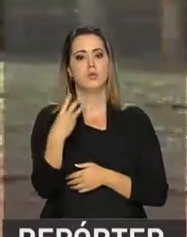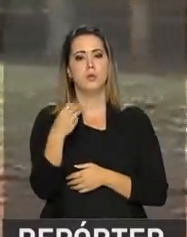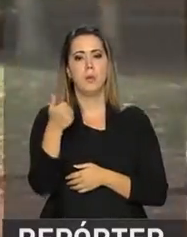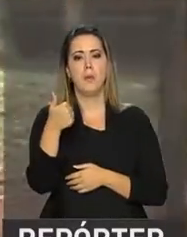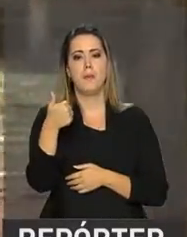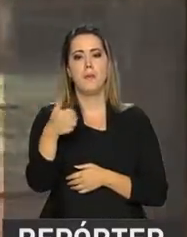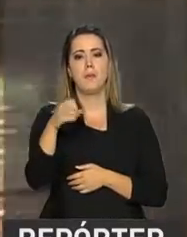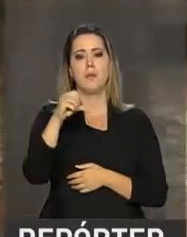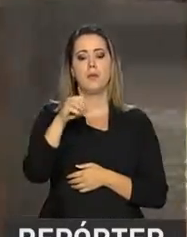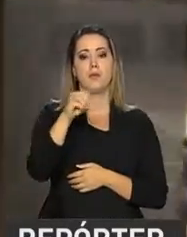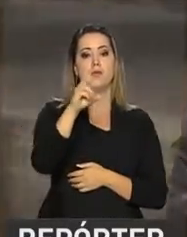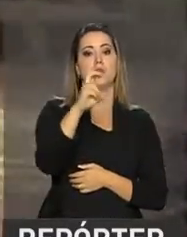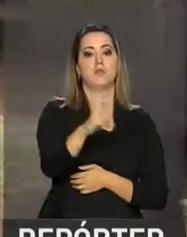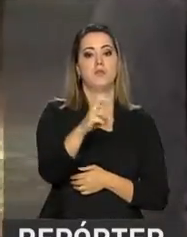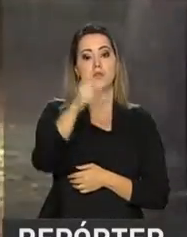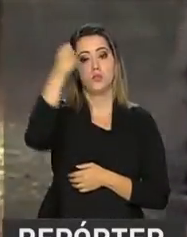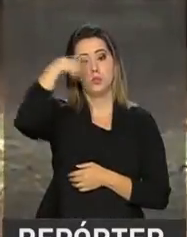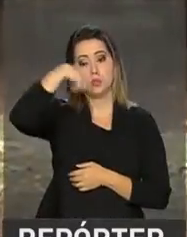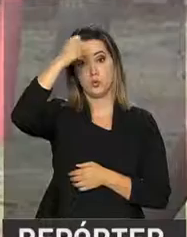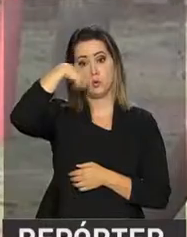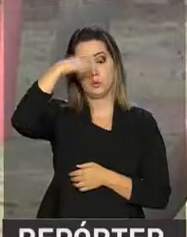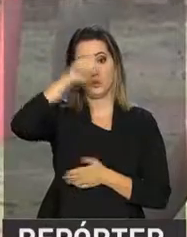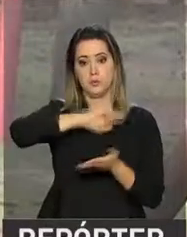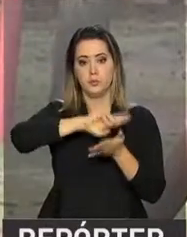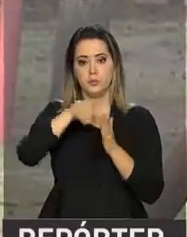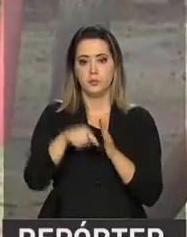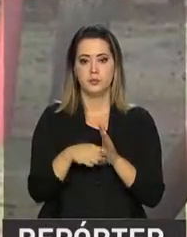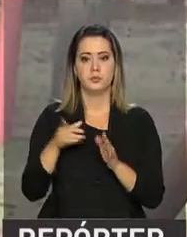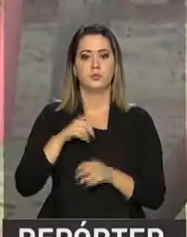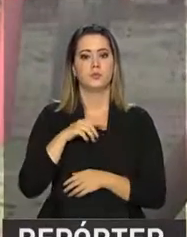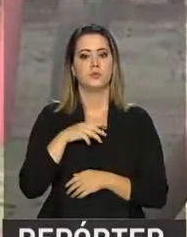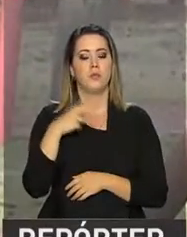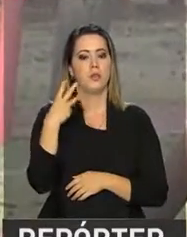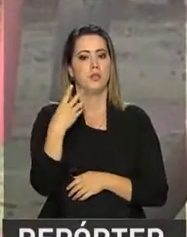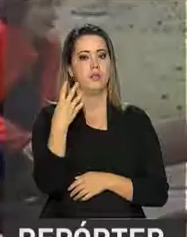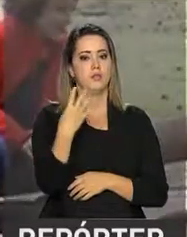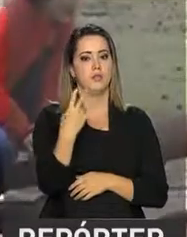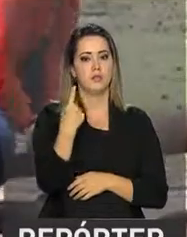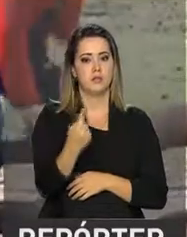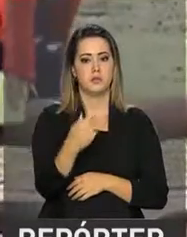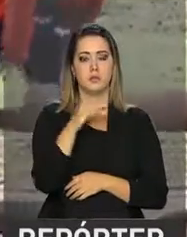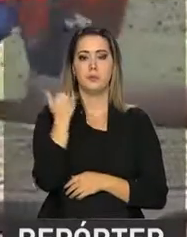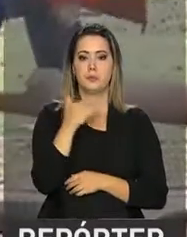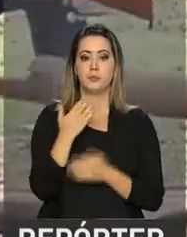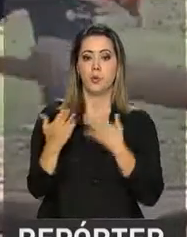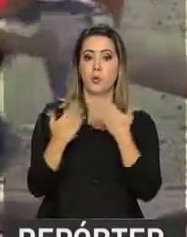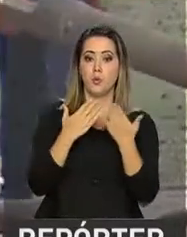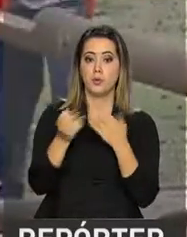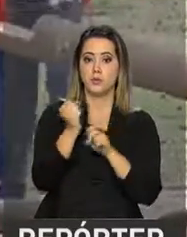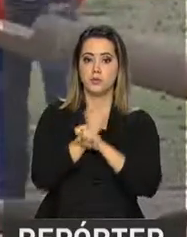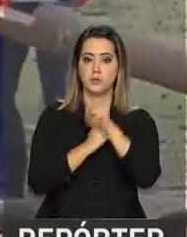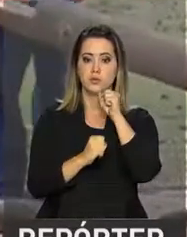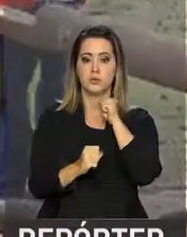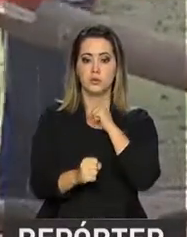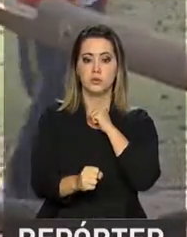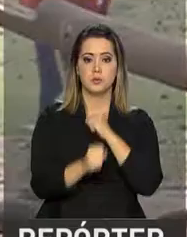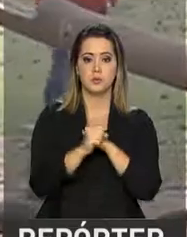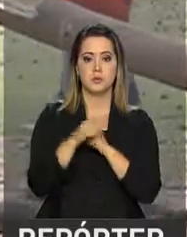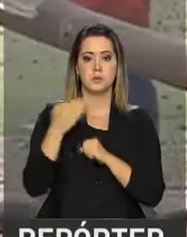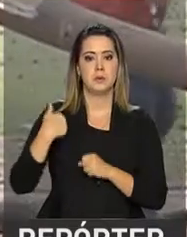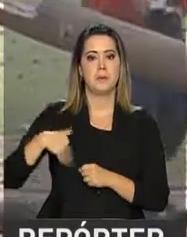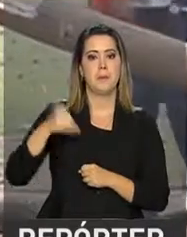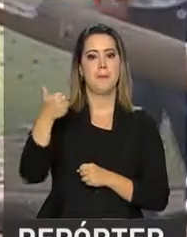h1n1 h3n1 e b com 341 mortes no mesmo período do ano passado a doença